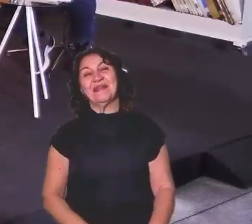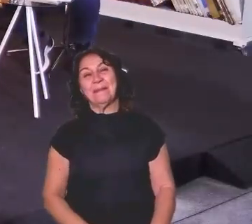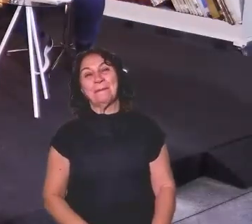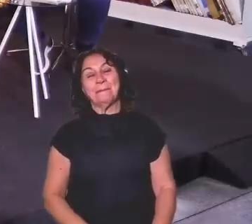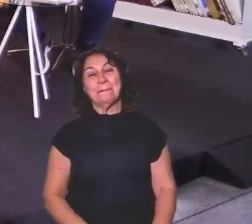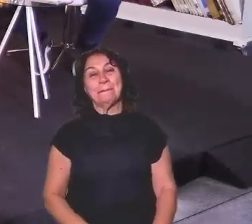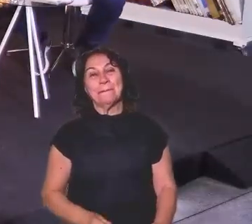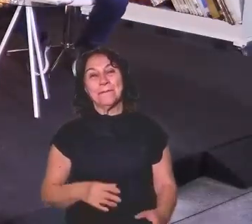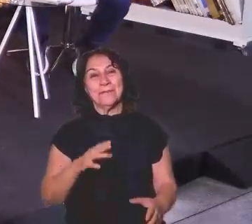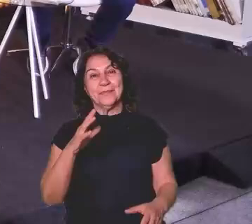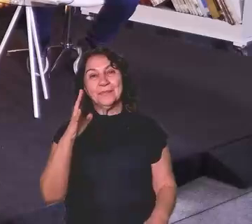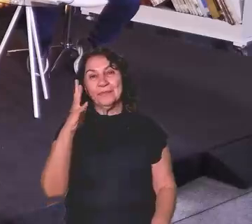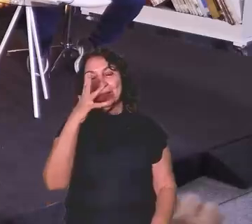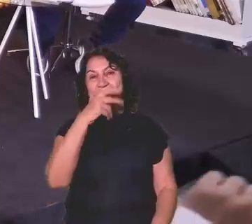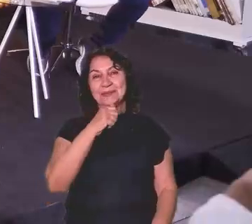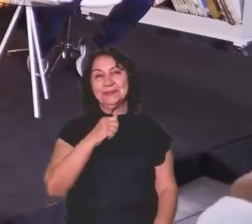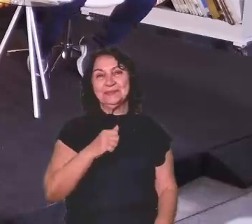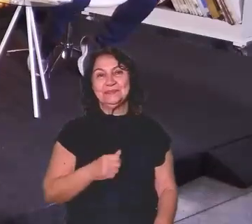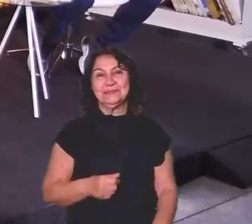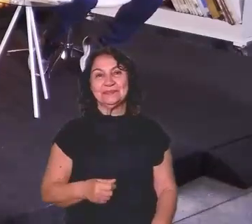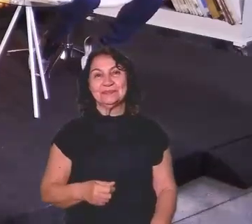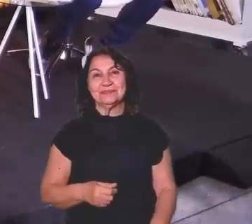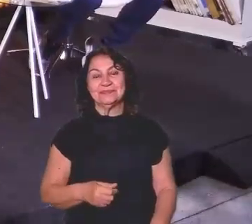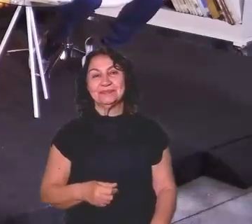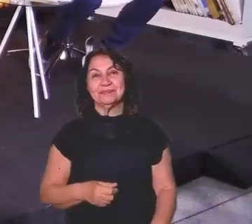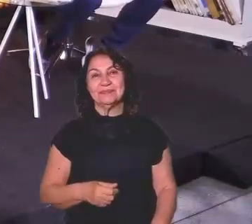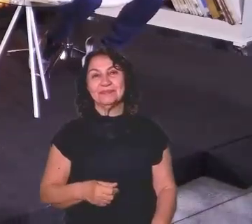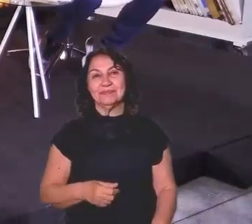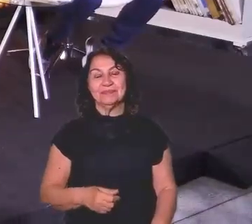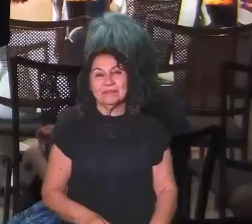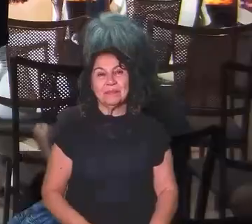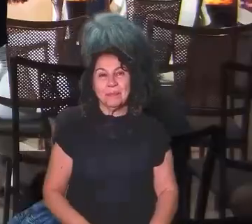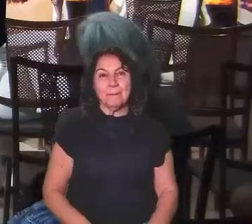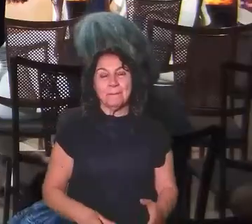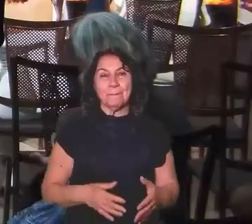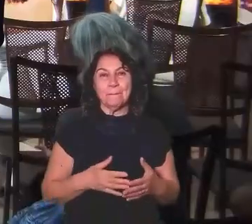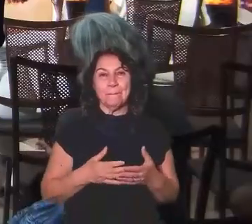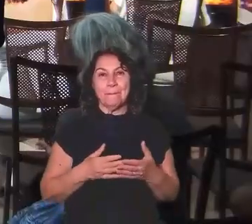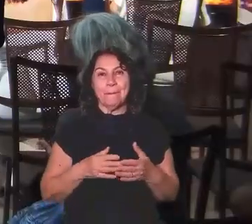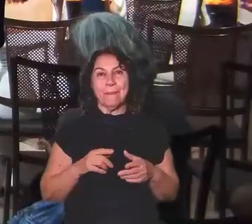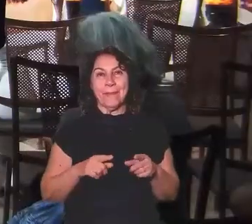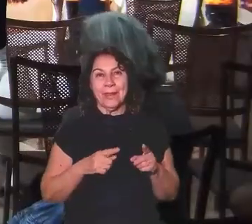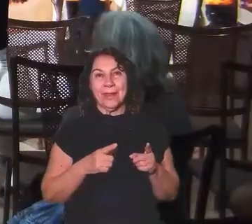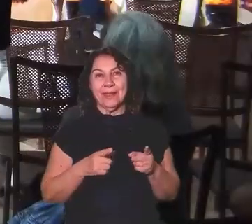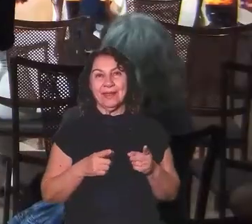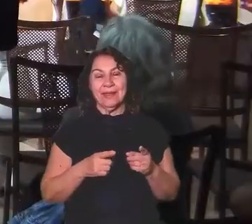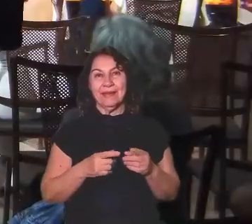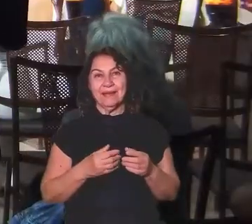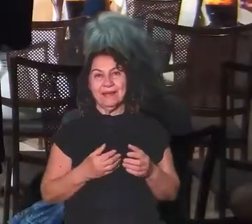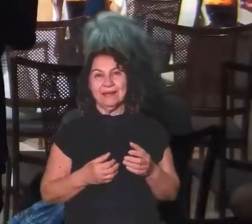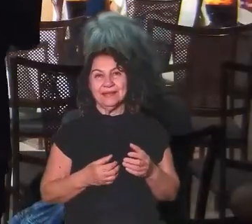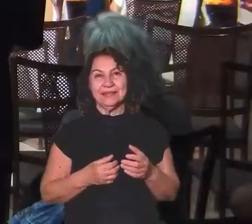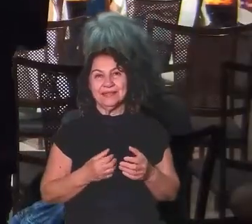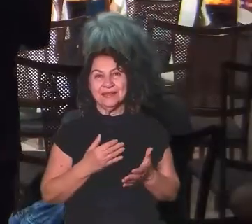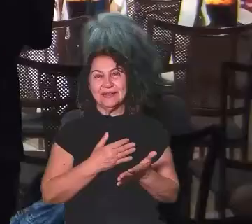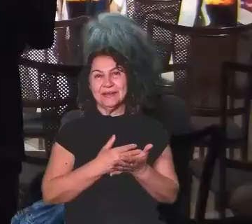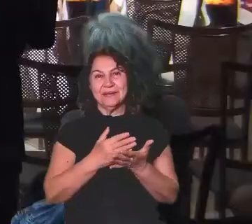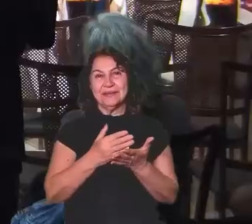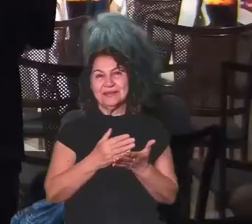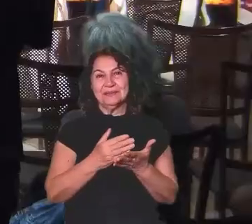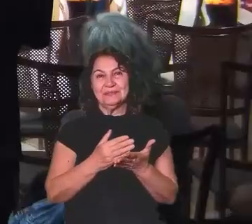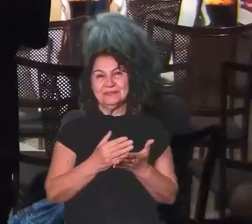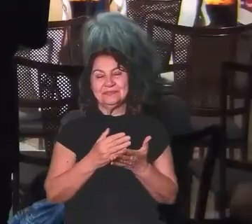Lucidez, beleza. Então, vamos lá. Verme, rosa, povo, lucidez, sonho, página, poesia, rebelde,